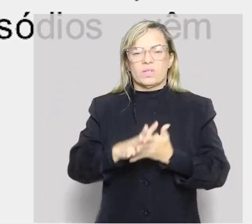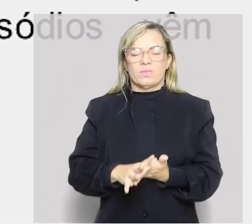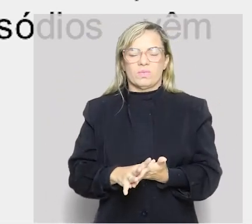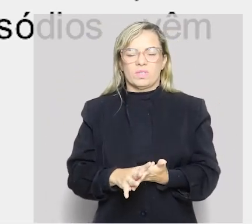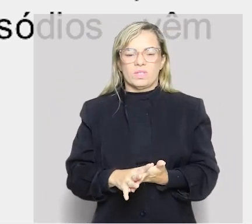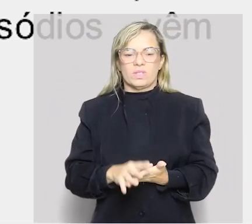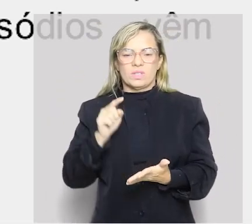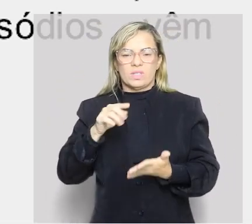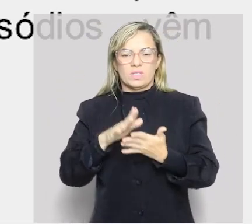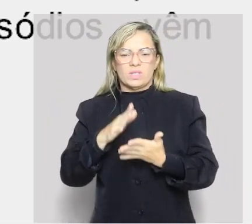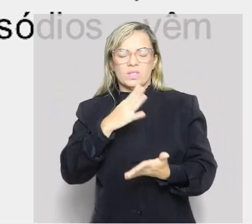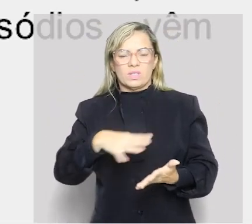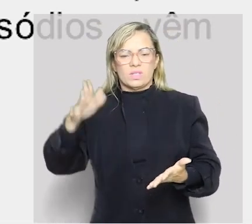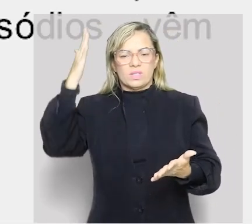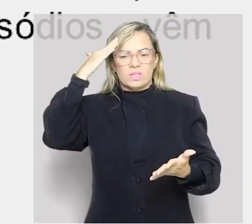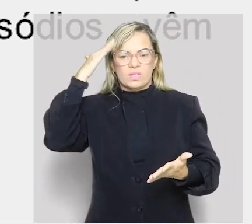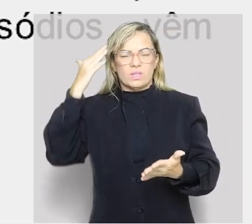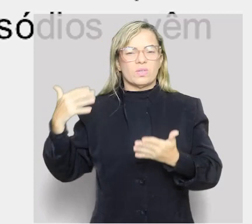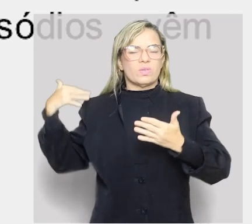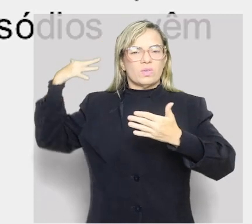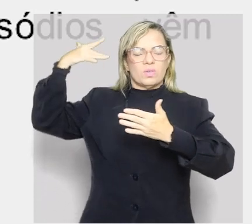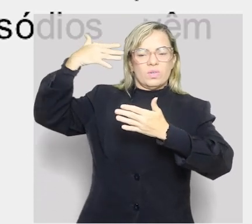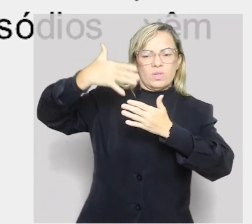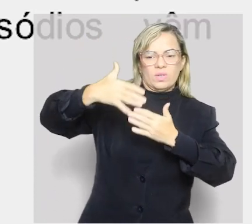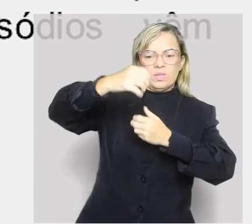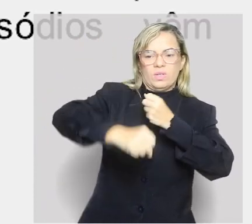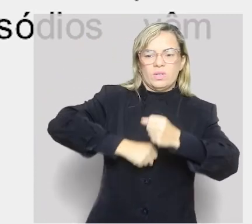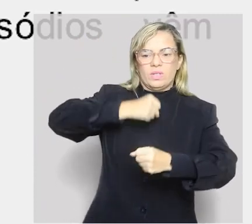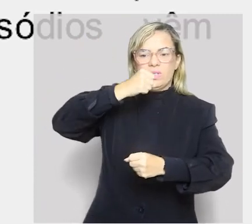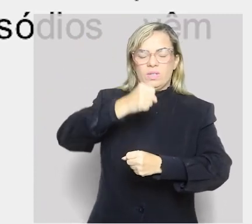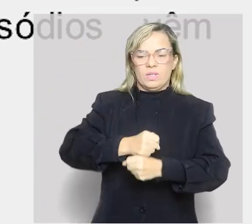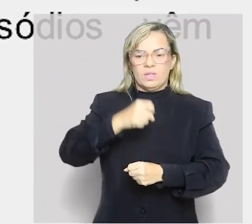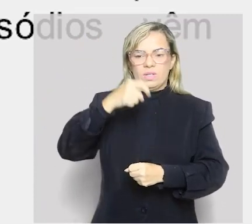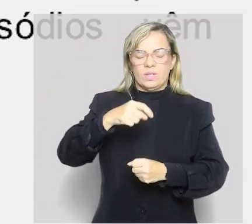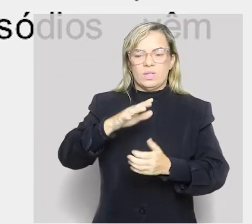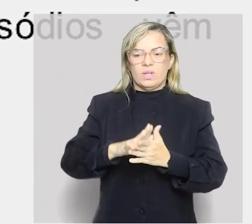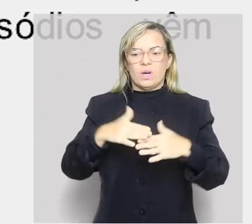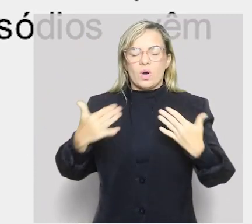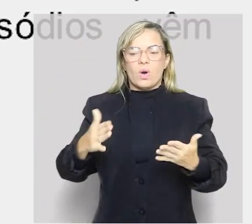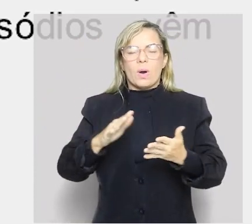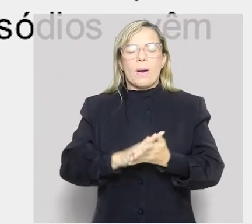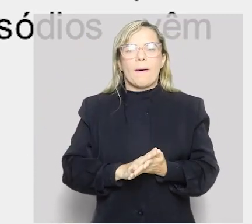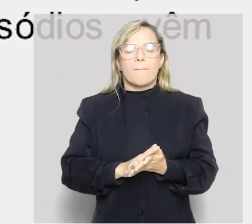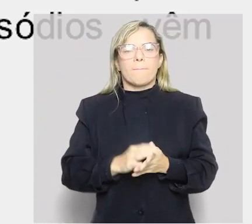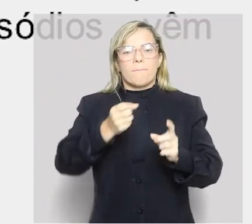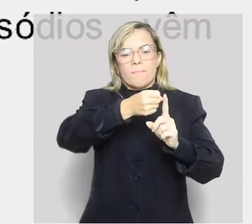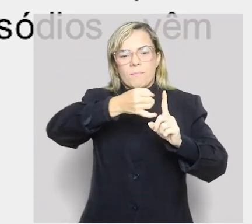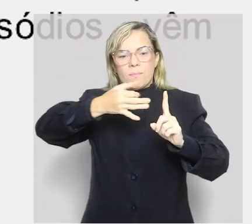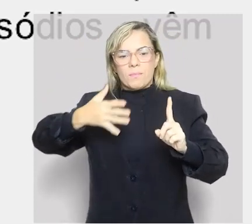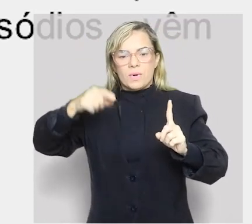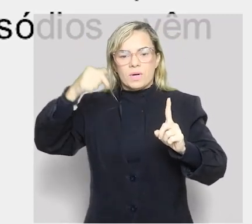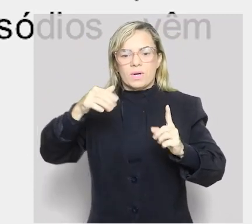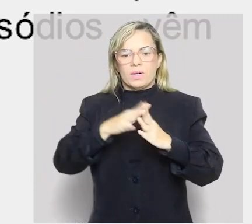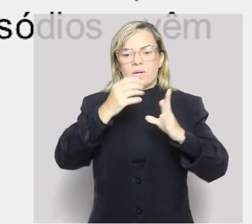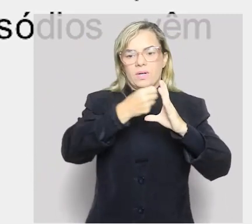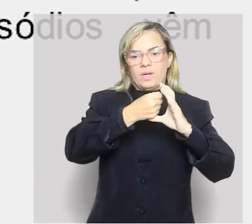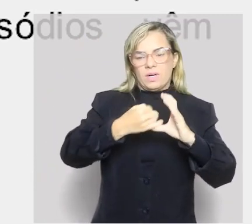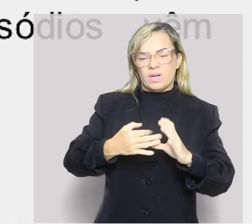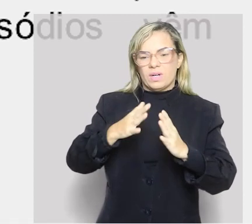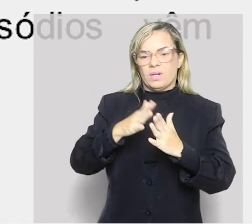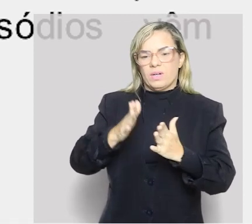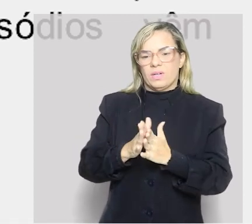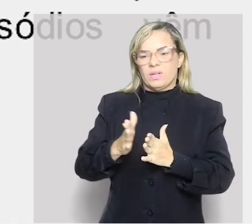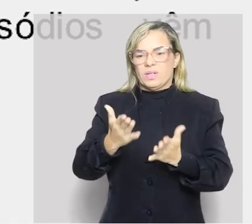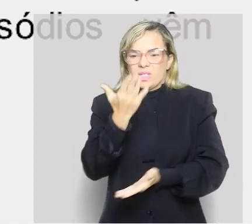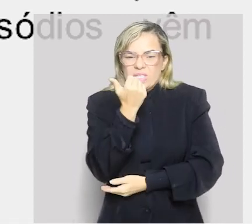sendo reconhecido nos últimos anos como uma síndrome caracterizada por episódios de ingestão